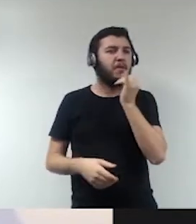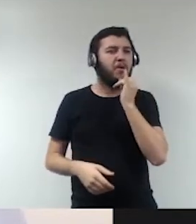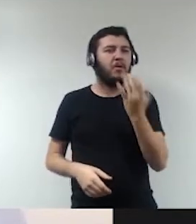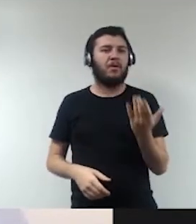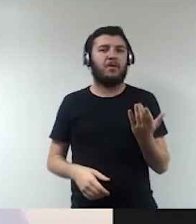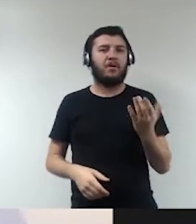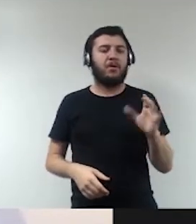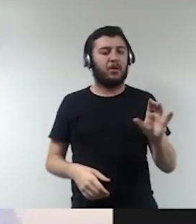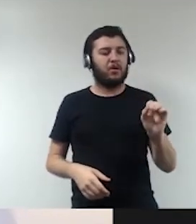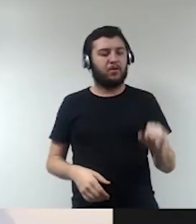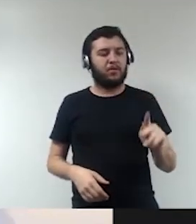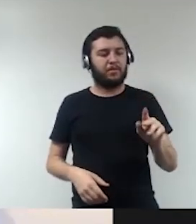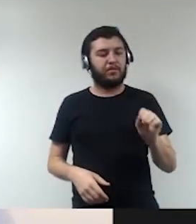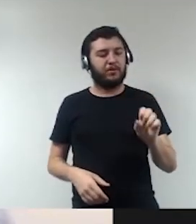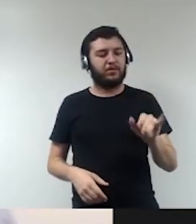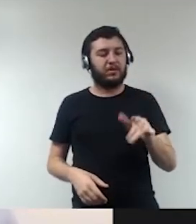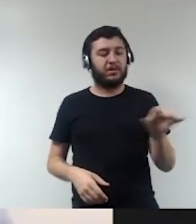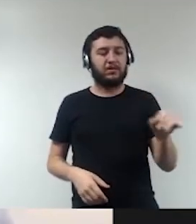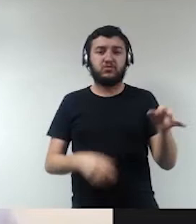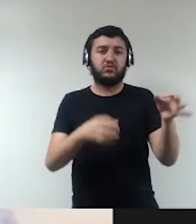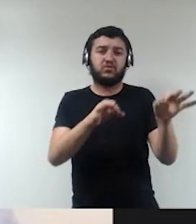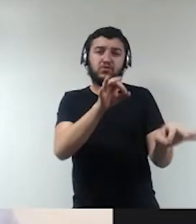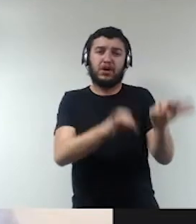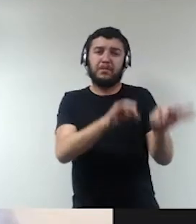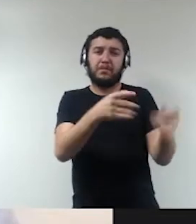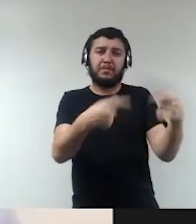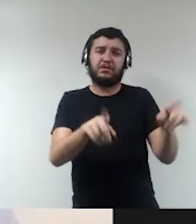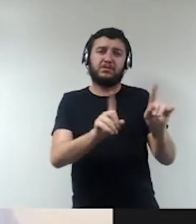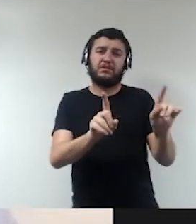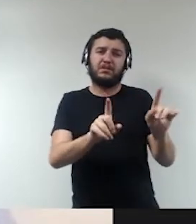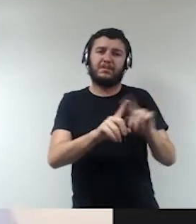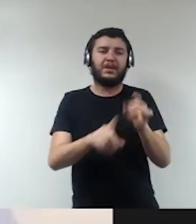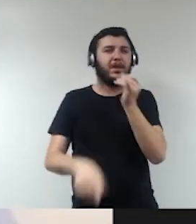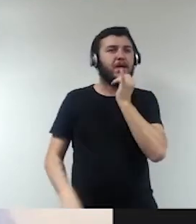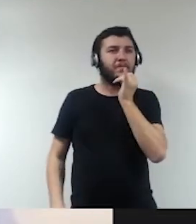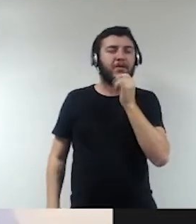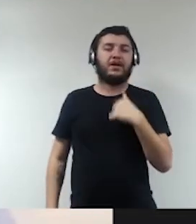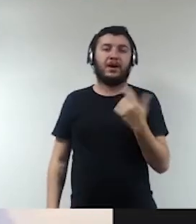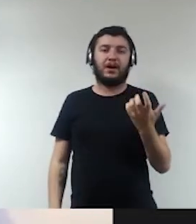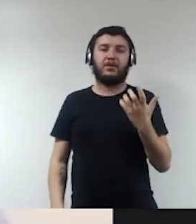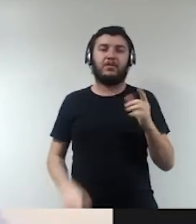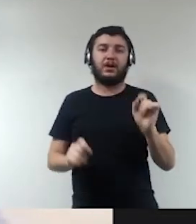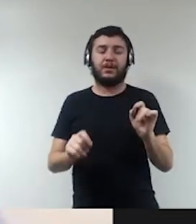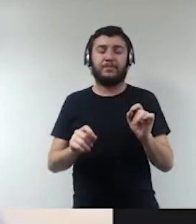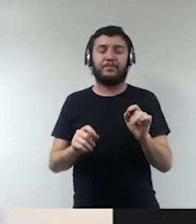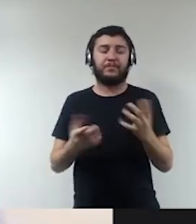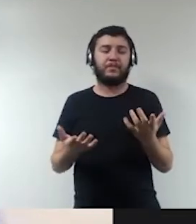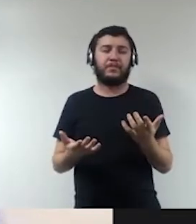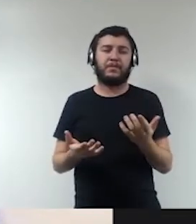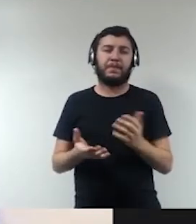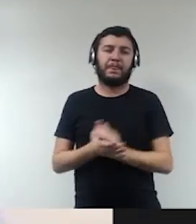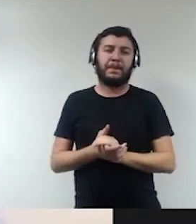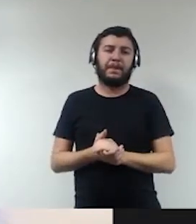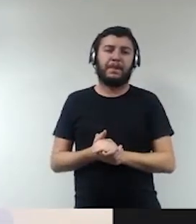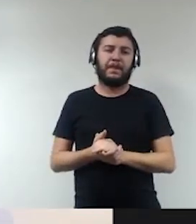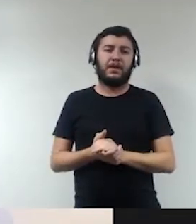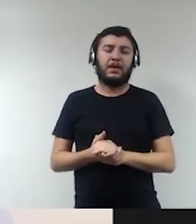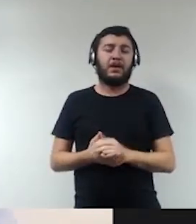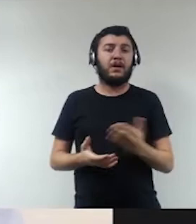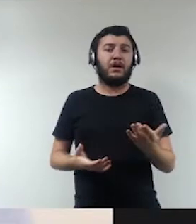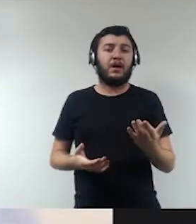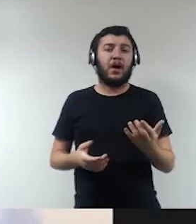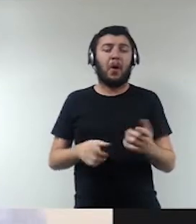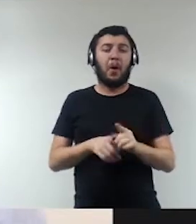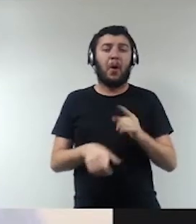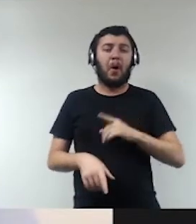eu não assumo perda. Olha, eu tenho 100 para receber, eu quero receber 100. Olha, eu não tenho a obrigação de cumprir tal dever, eu não